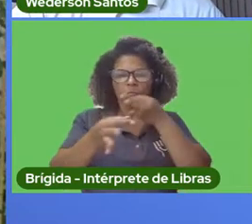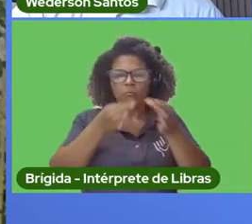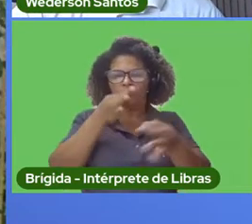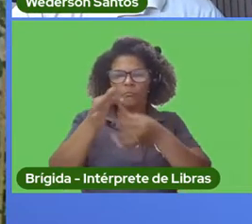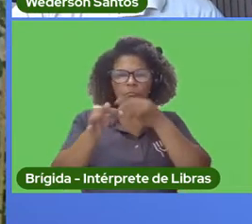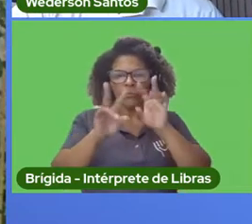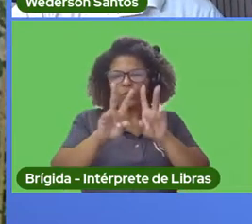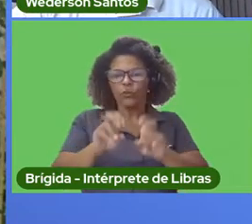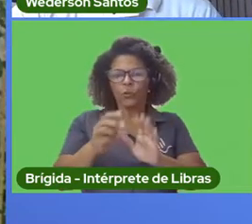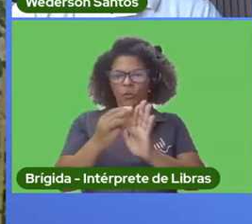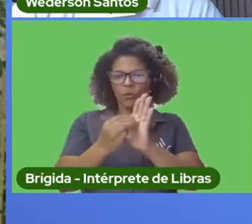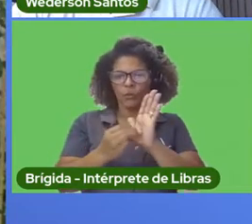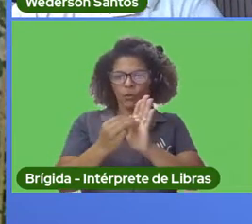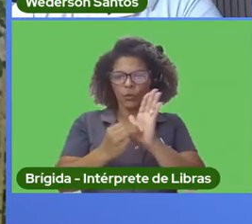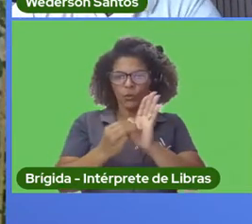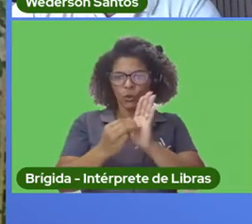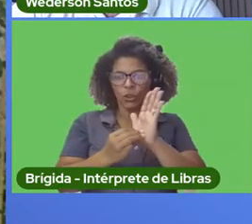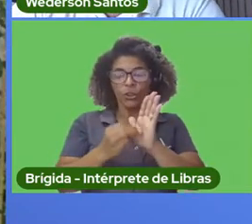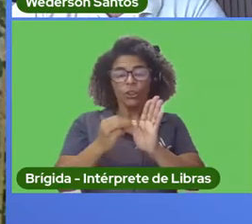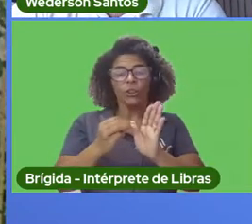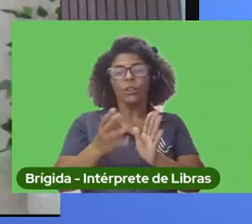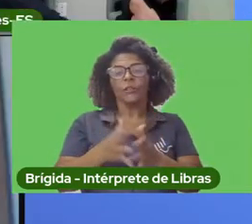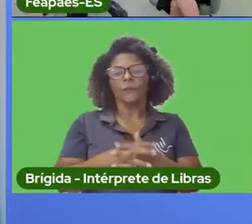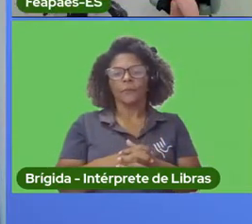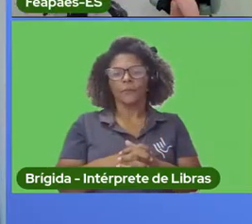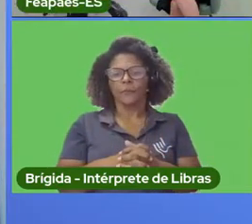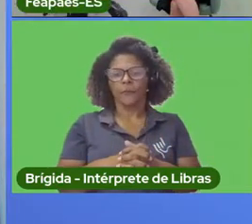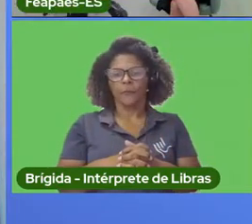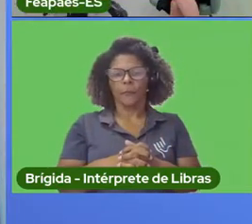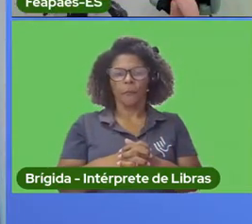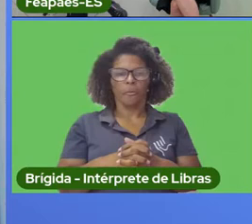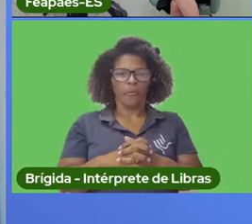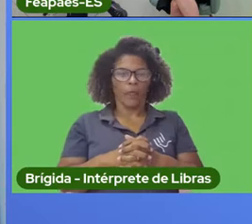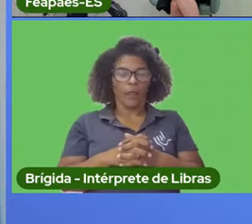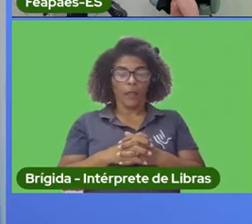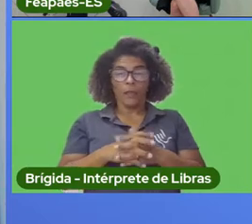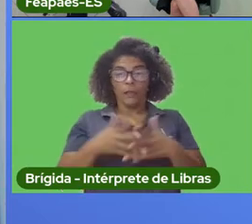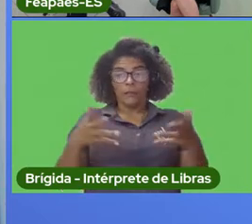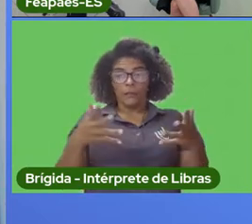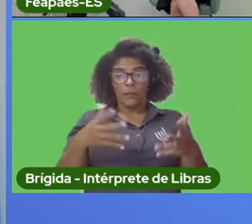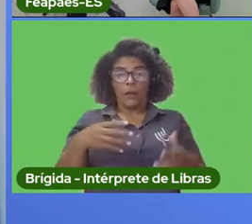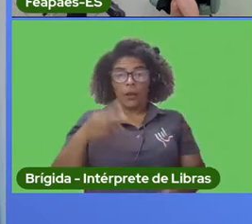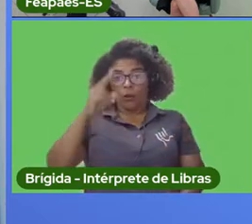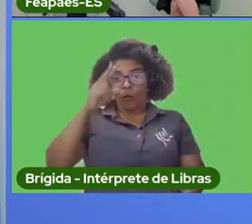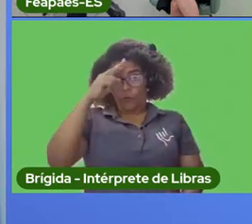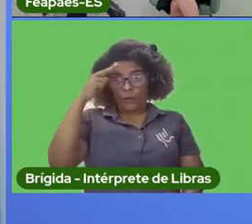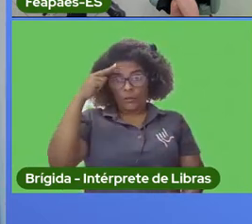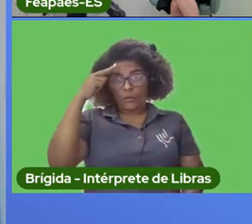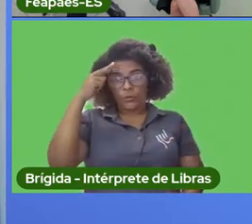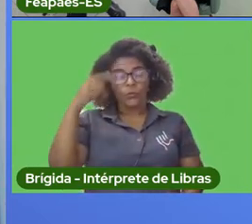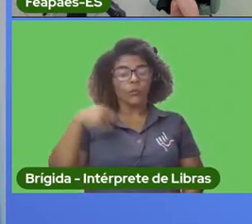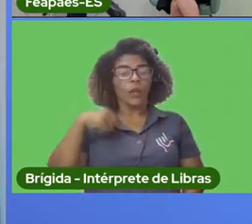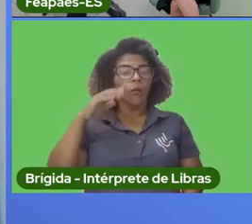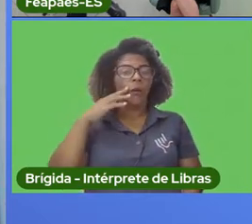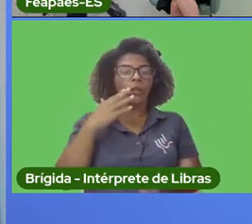essa metodologia, enfim, esse olhar, né? É isso, Wanderson. Eu acredito